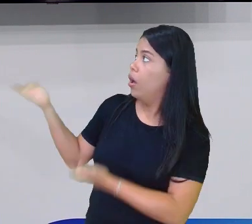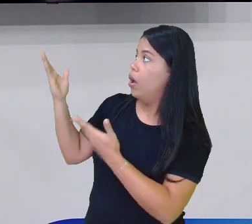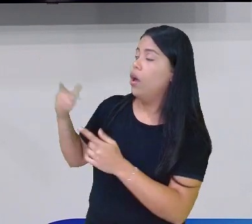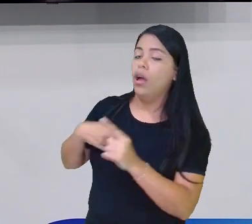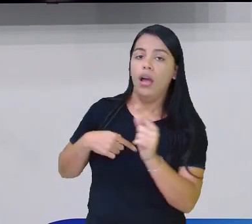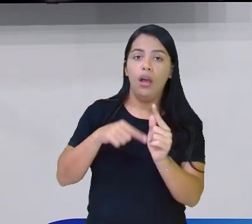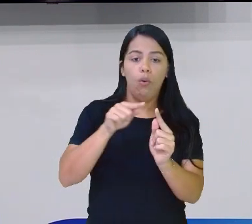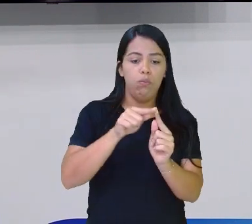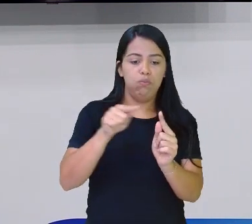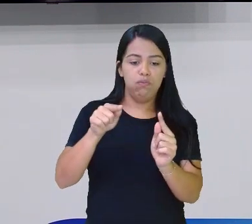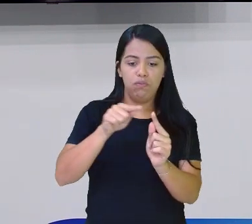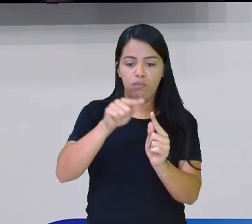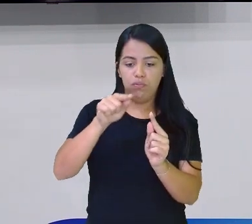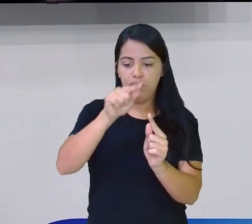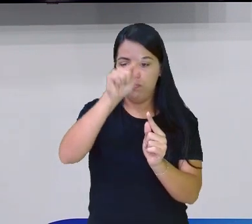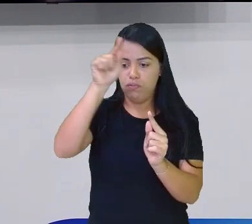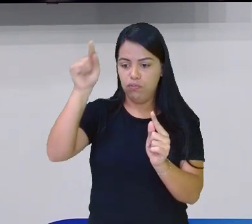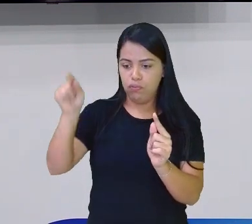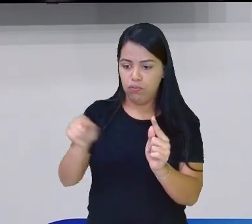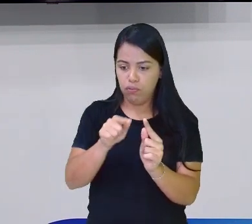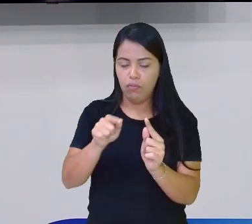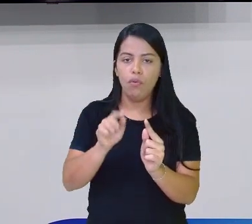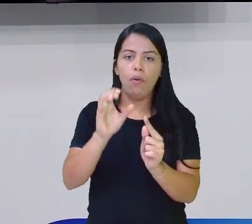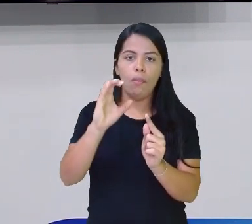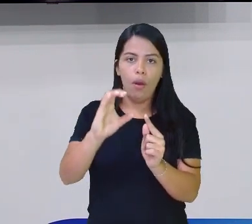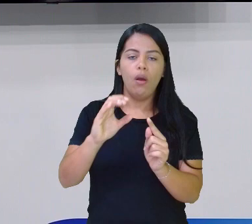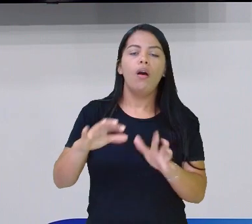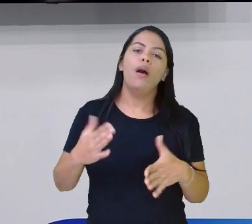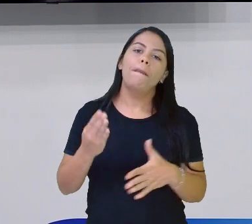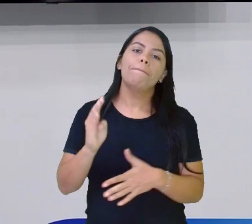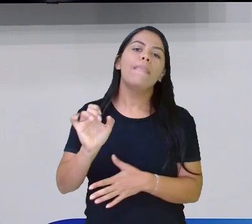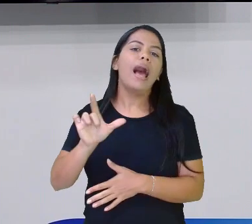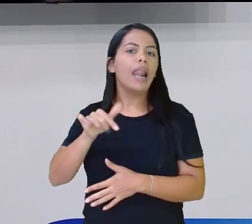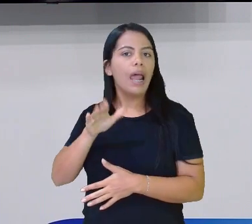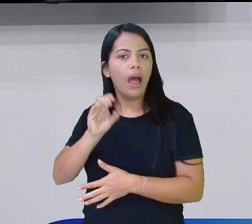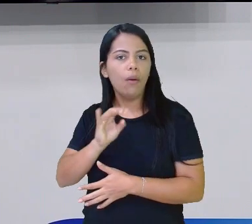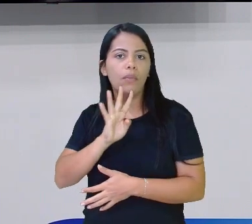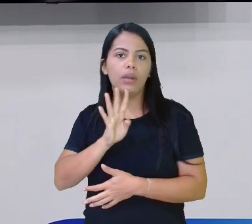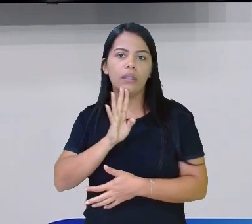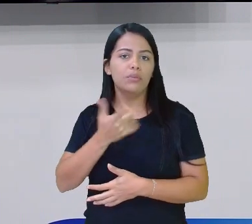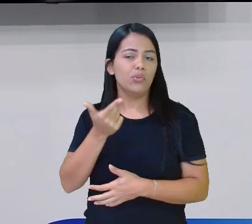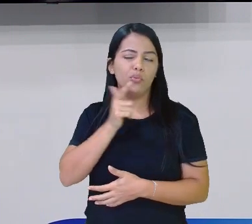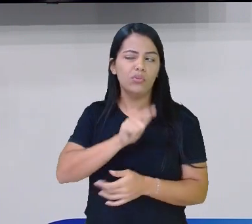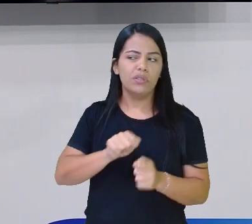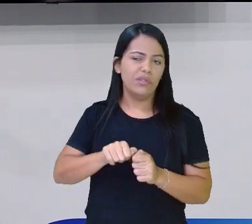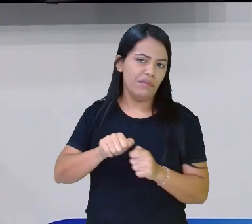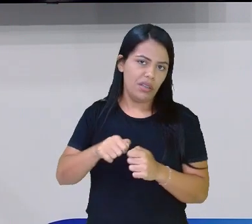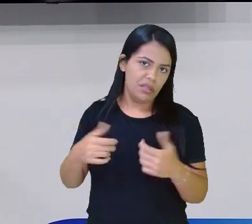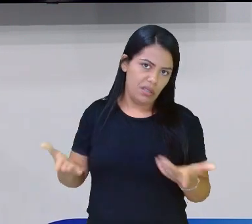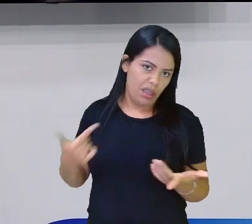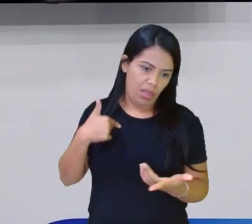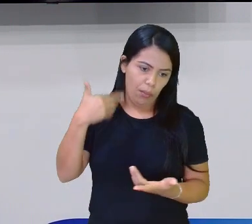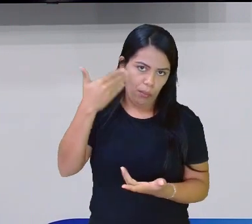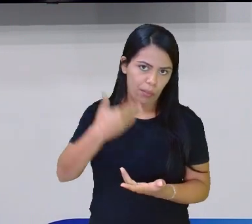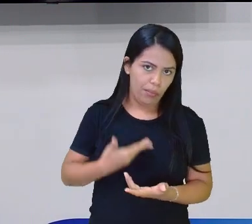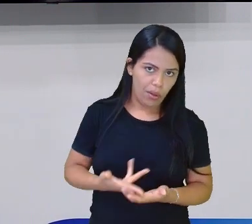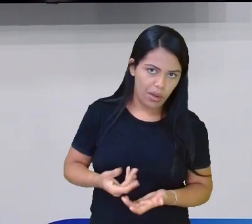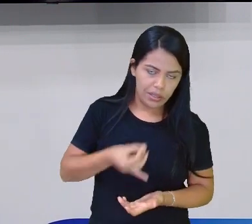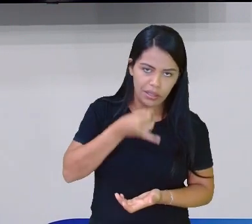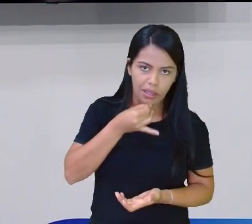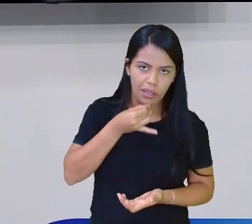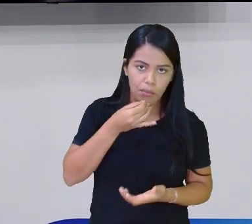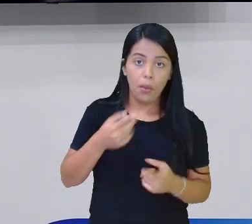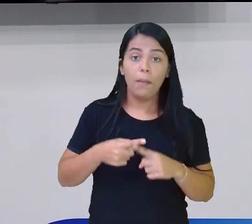para o desenho. Se fosse uma coisa produzida por mim, realmente deixaria a desejar. Então, a gente recorre, né, ali aquele